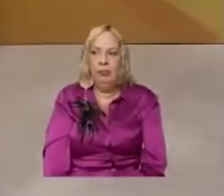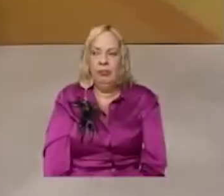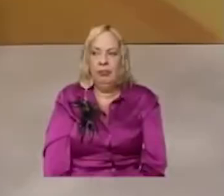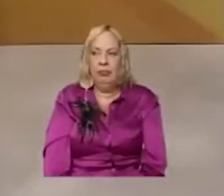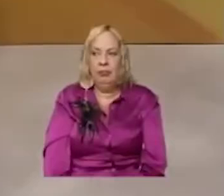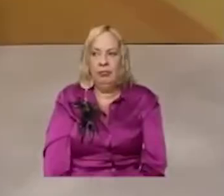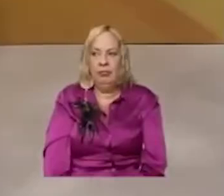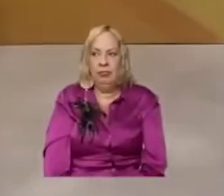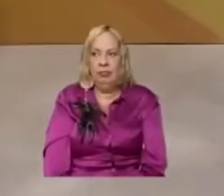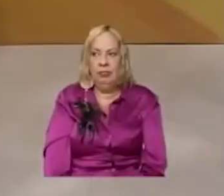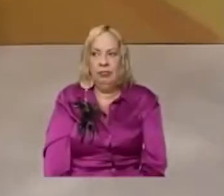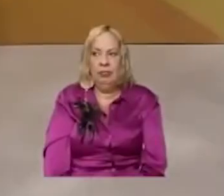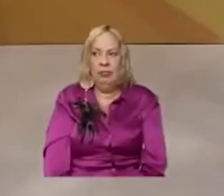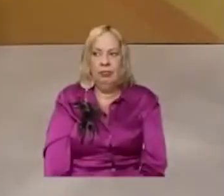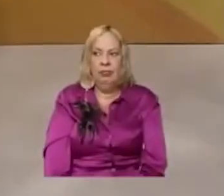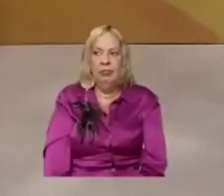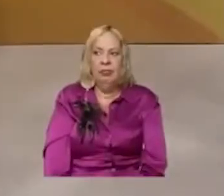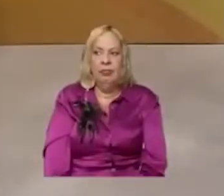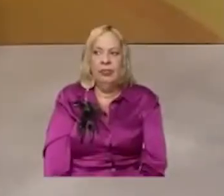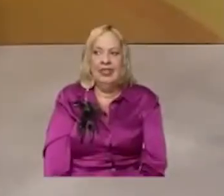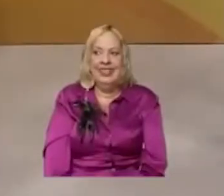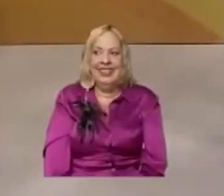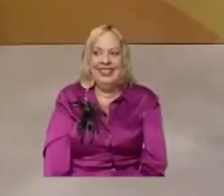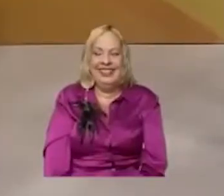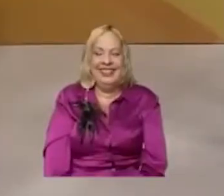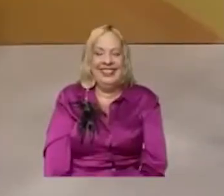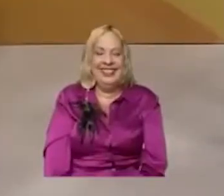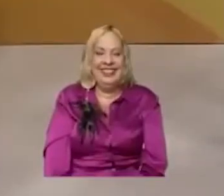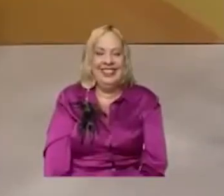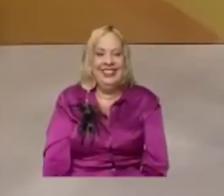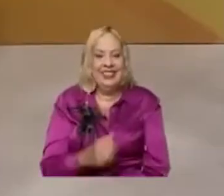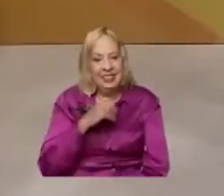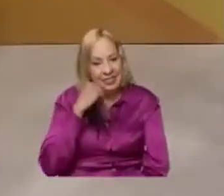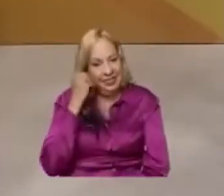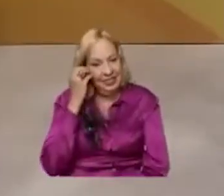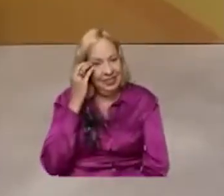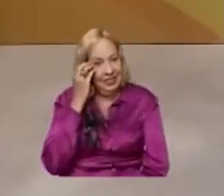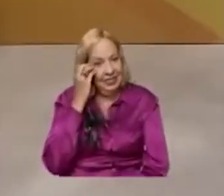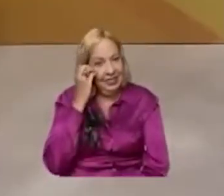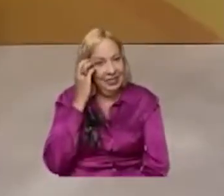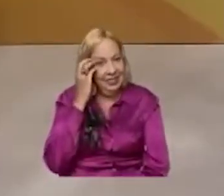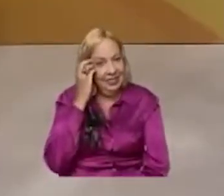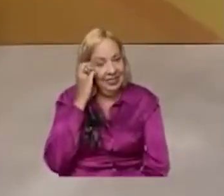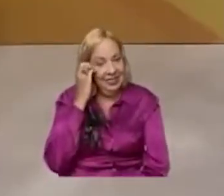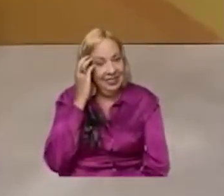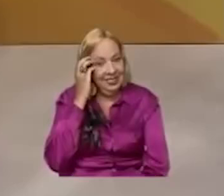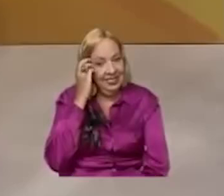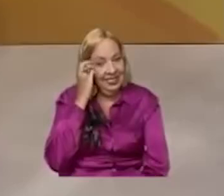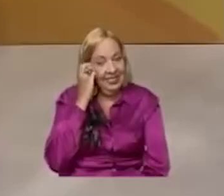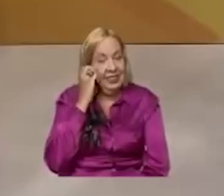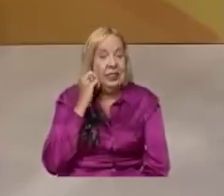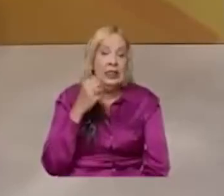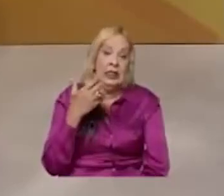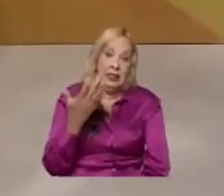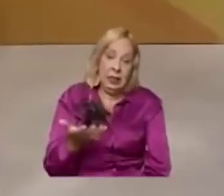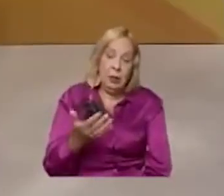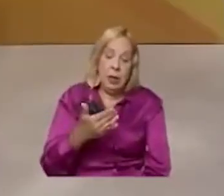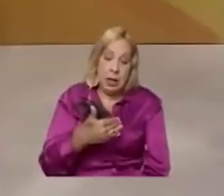entendeu, Fabão? É o que eu digo a Fabão. Fabão, já expliquei, ele já entendeu. Você já entendeu o negócio do combo, né? 5,